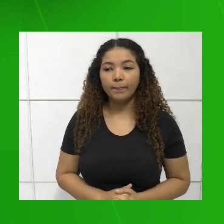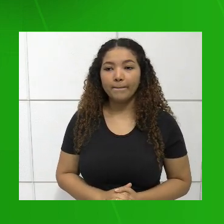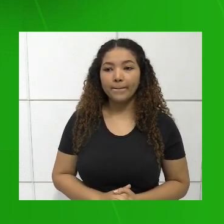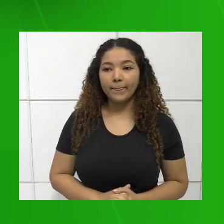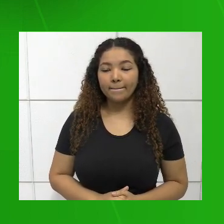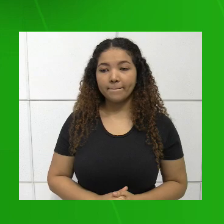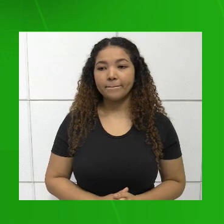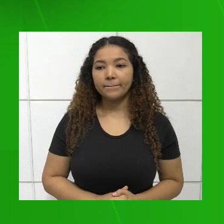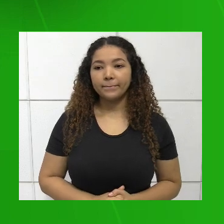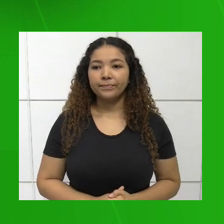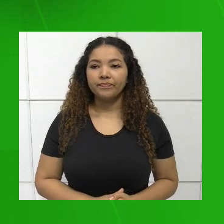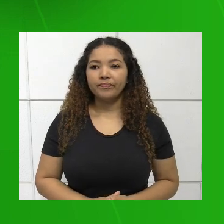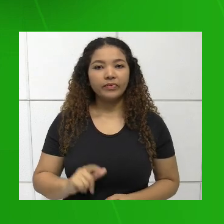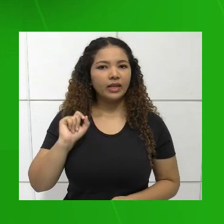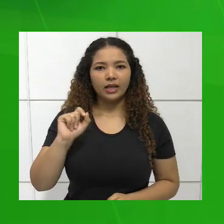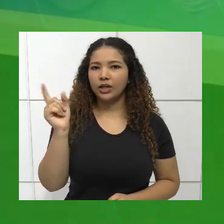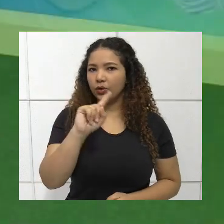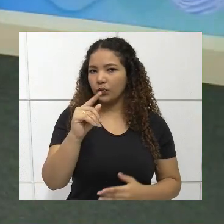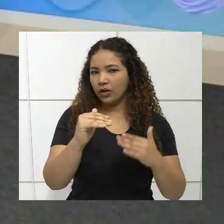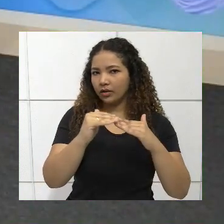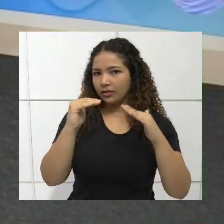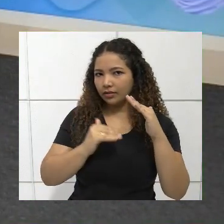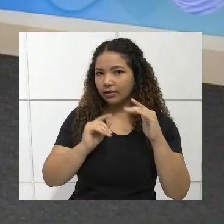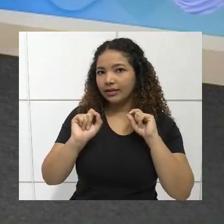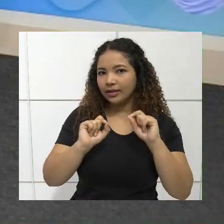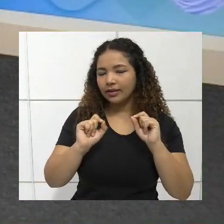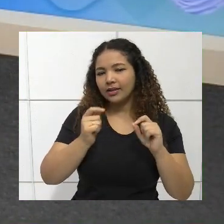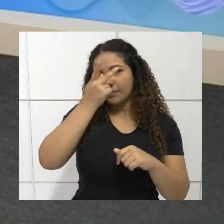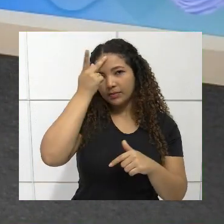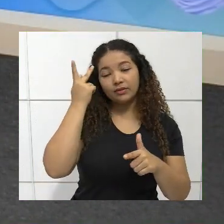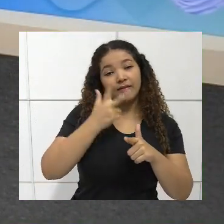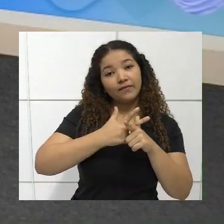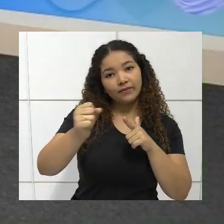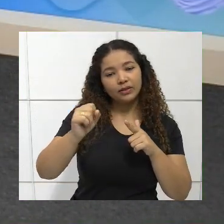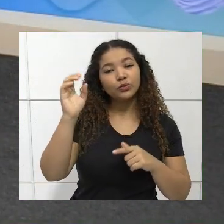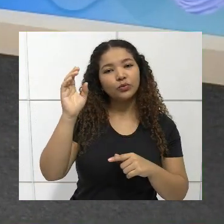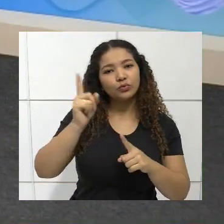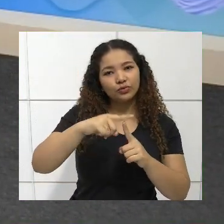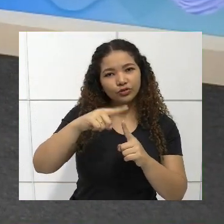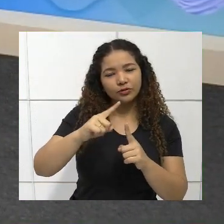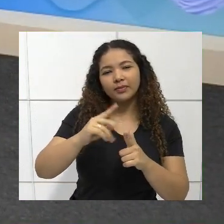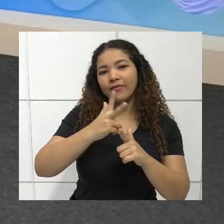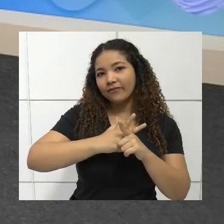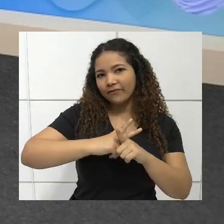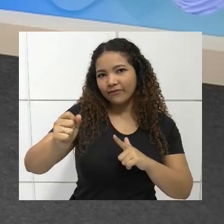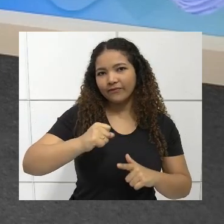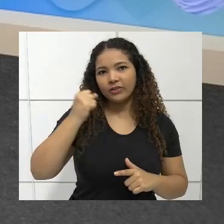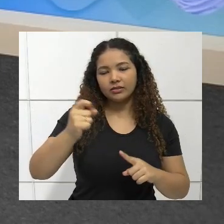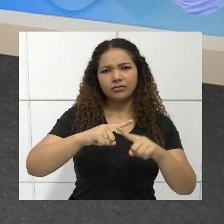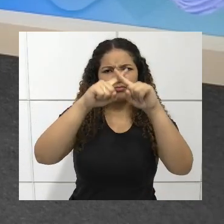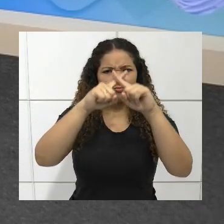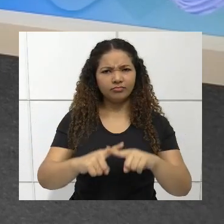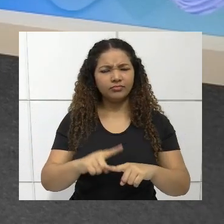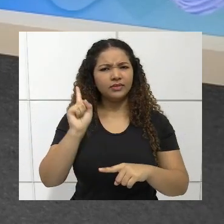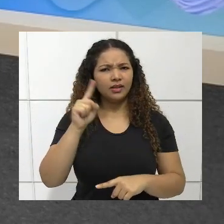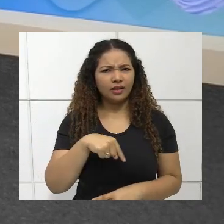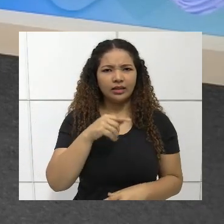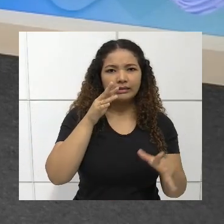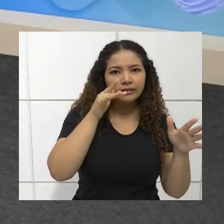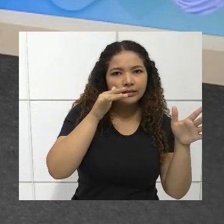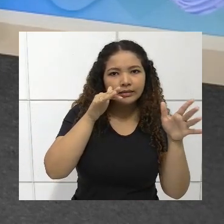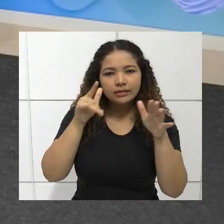Quem não vai ser rebaixado vai ser quem vencer entre esse confronto, que é muito mais assistido que a Champions League,